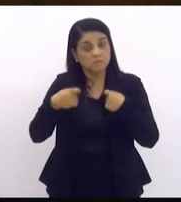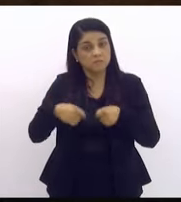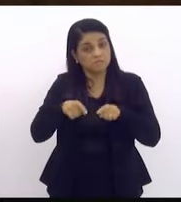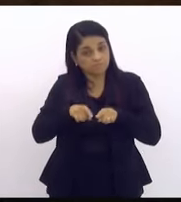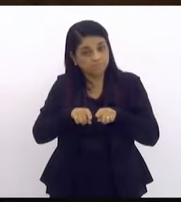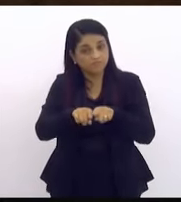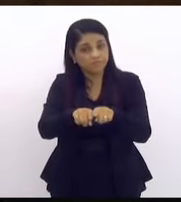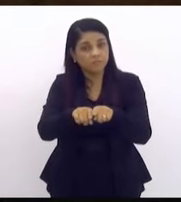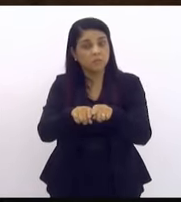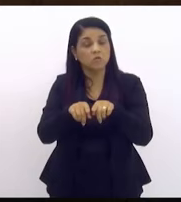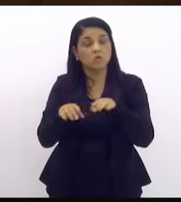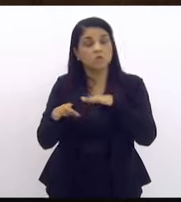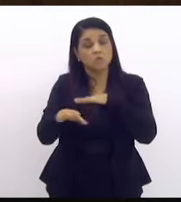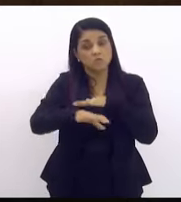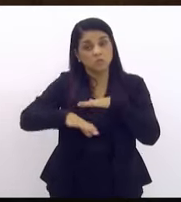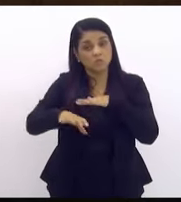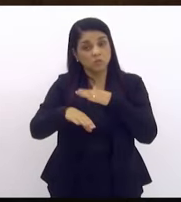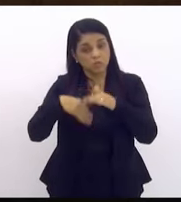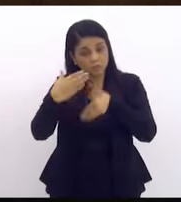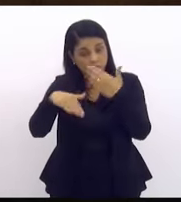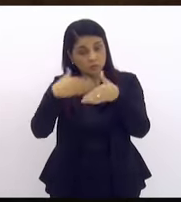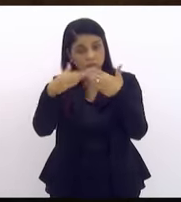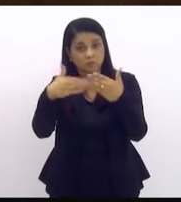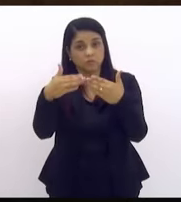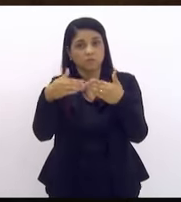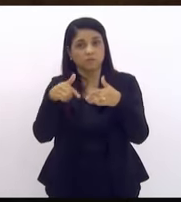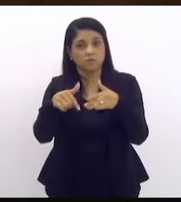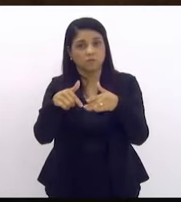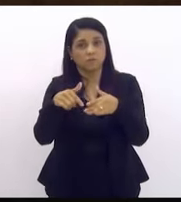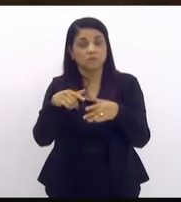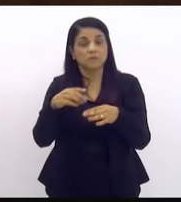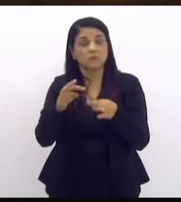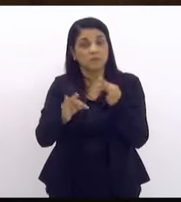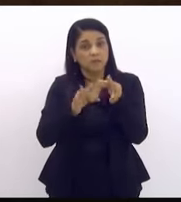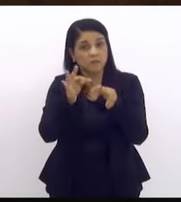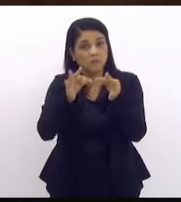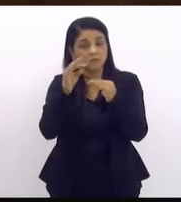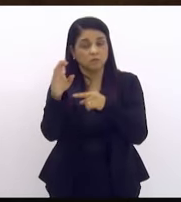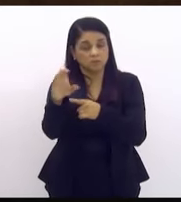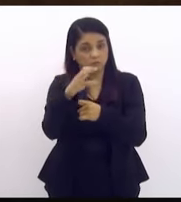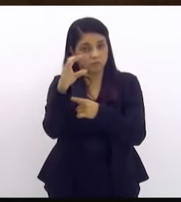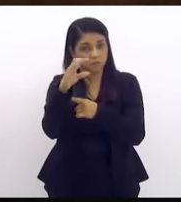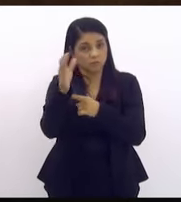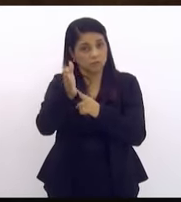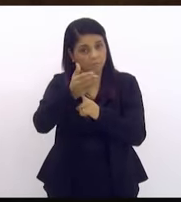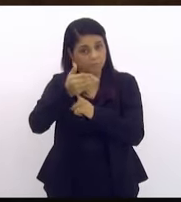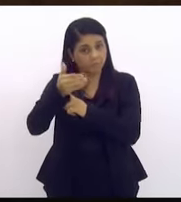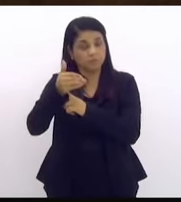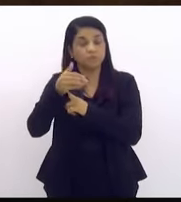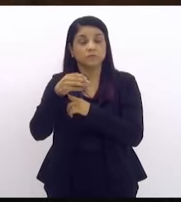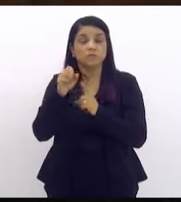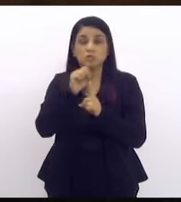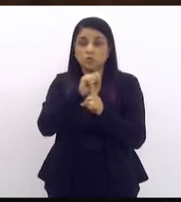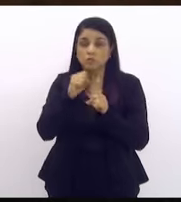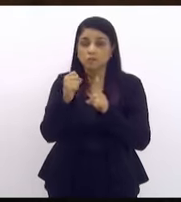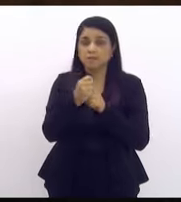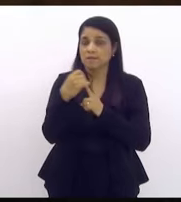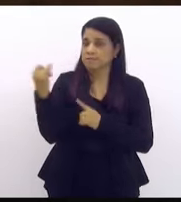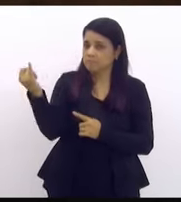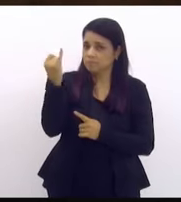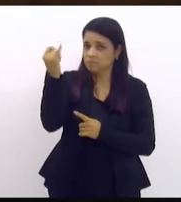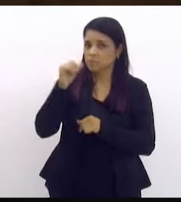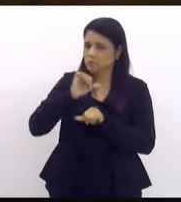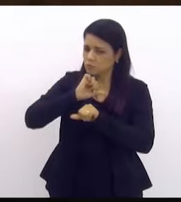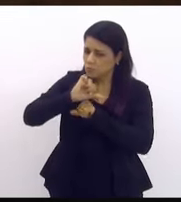maior do setor produtivo que desenvolve tecnologias sociais importantes que podem